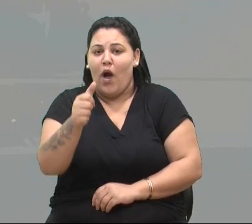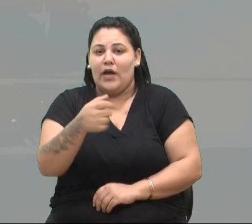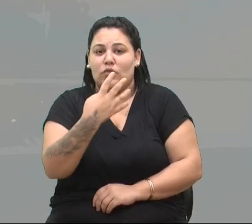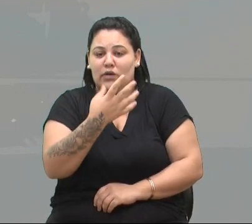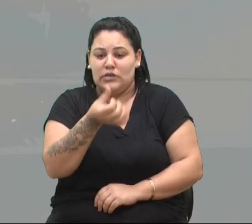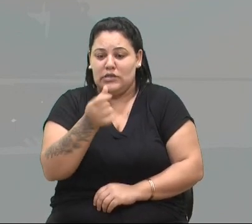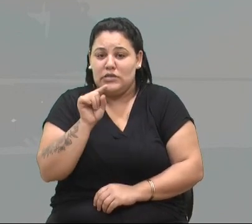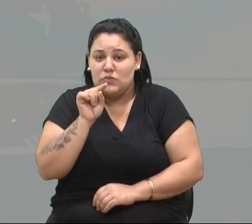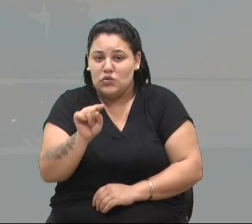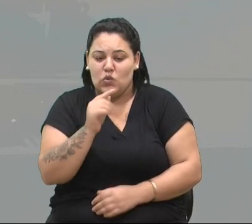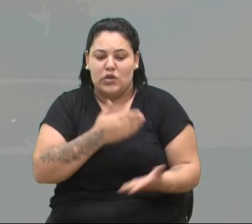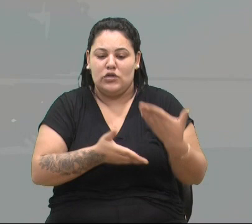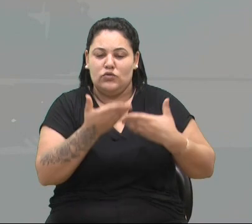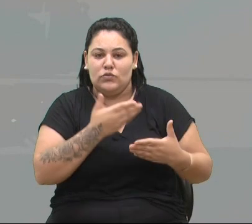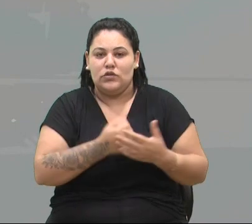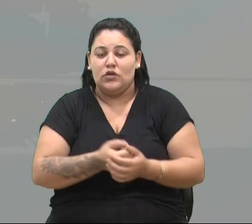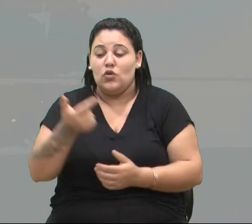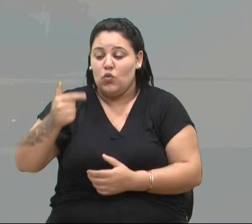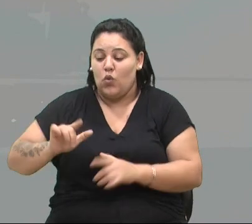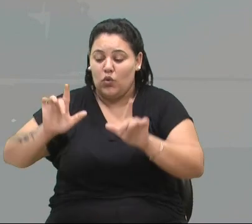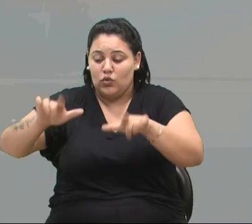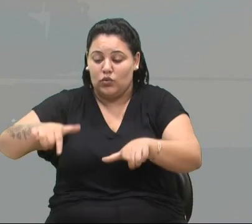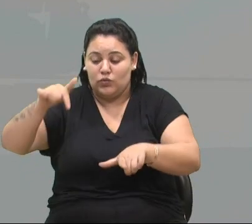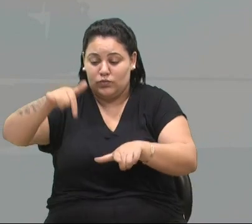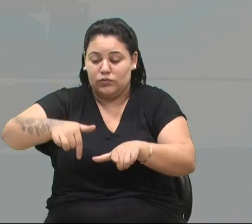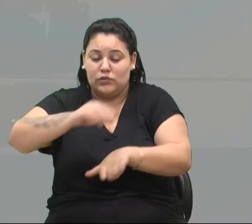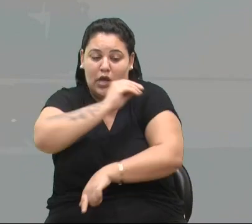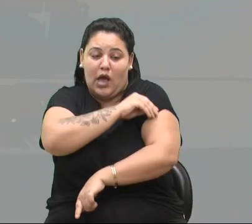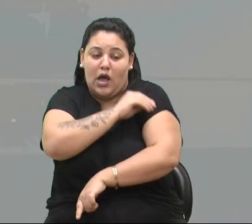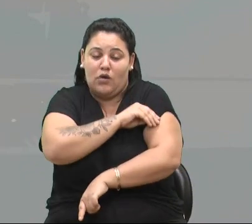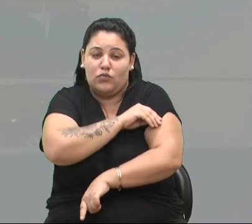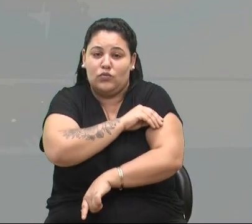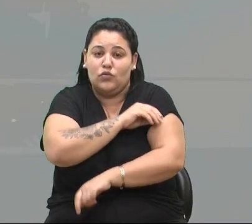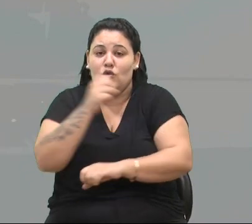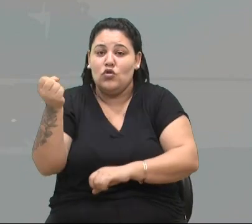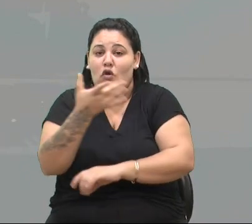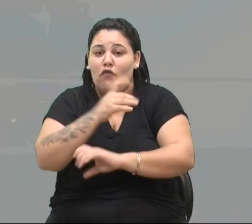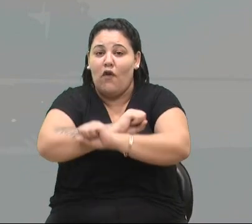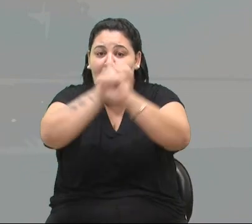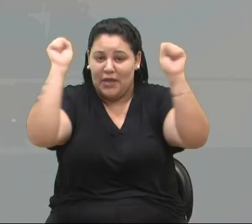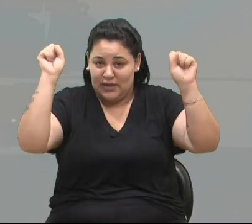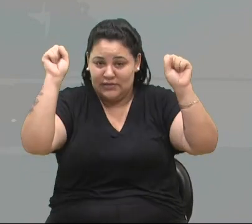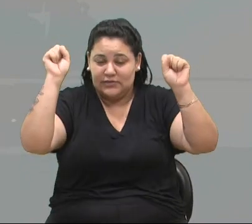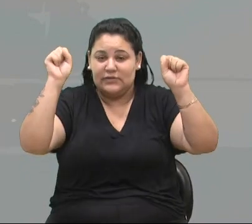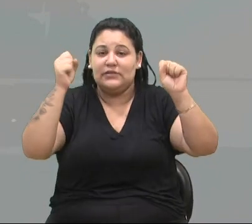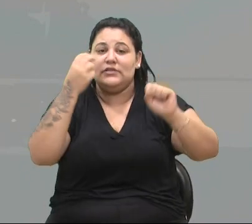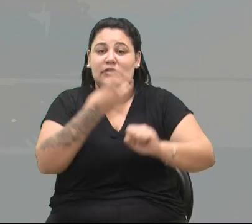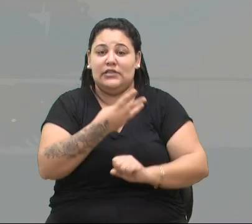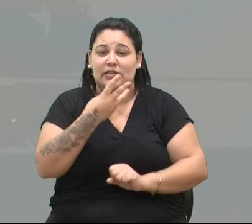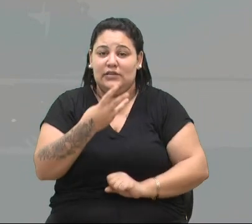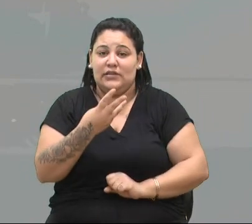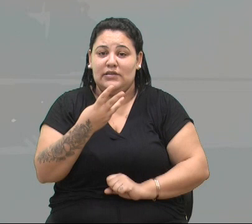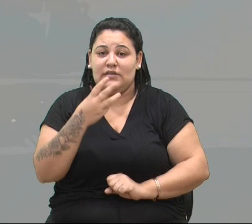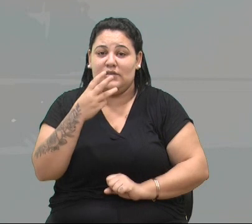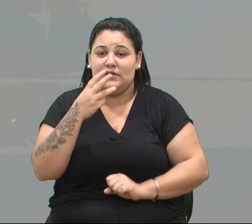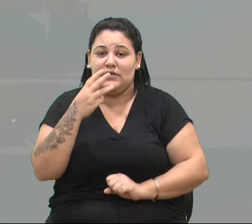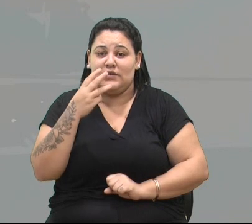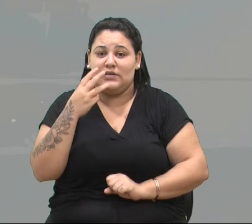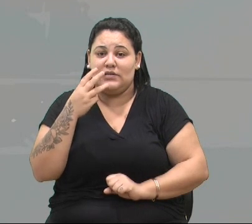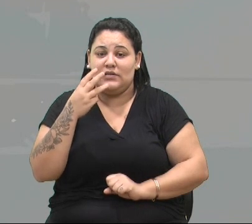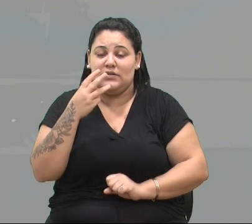E o nosso outro CAPS Álcool e Drogas, o Novo Amanhã, 36.300 atendimentos. Pode